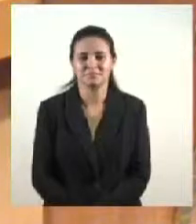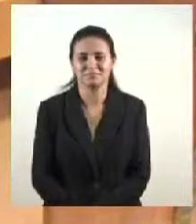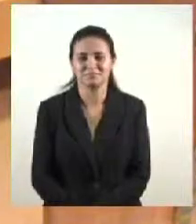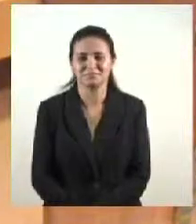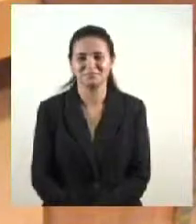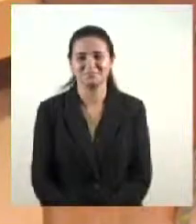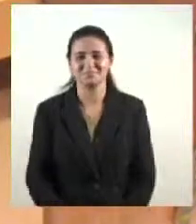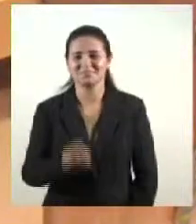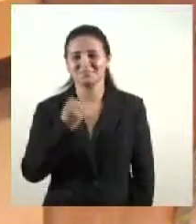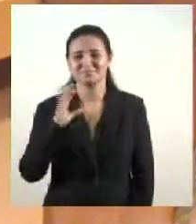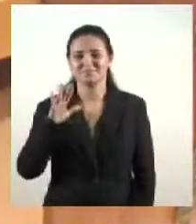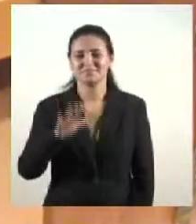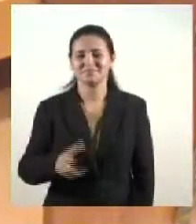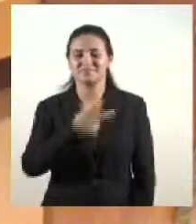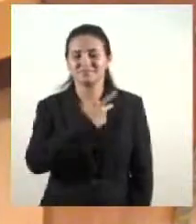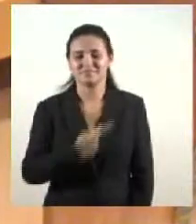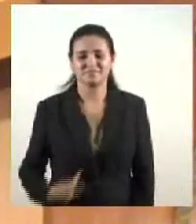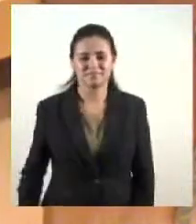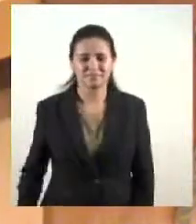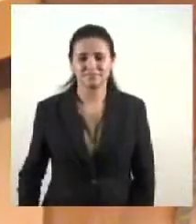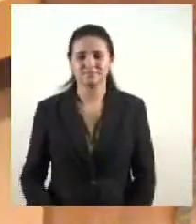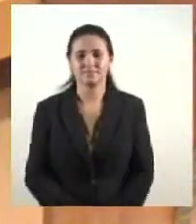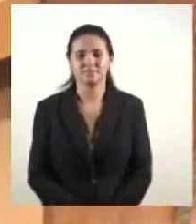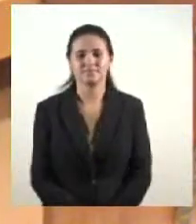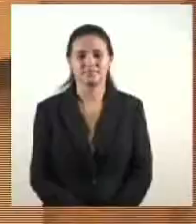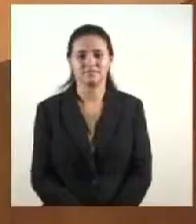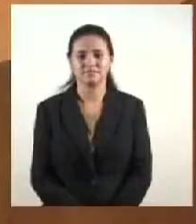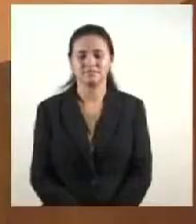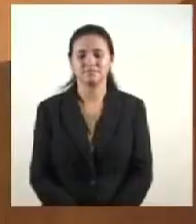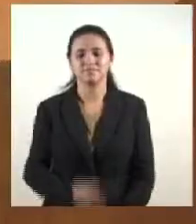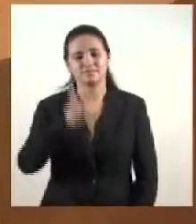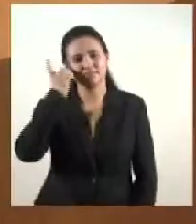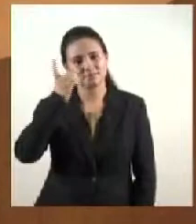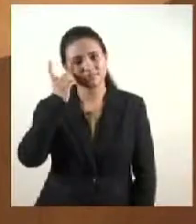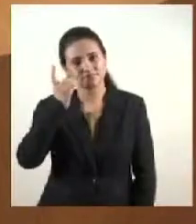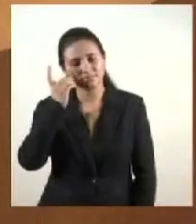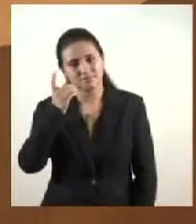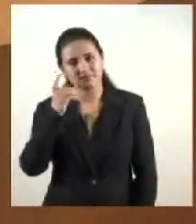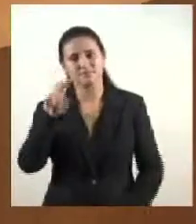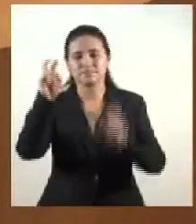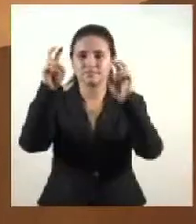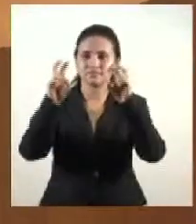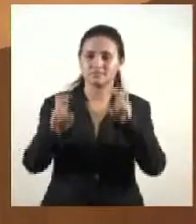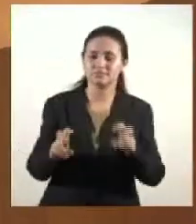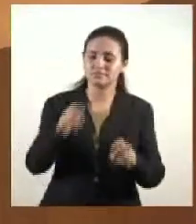Boa tarde, senhor presidente, deputadas, deputados, galeria, imprensa.